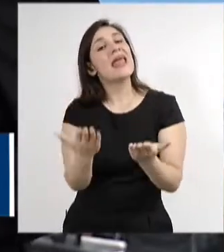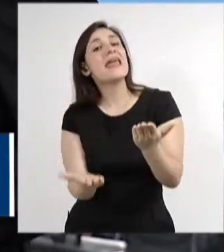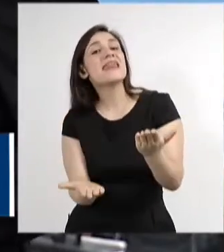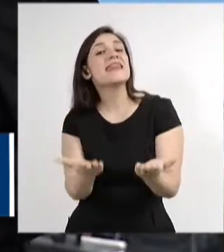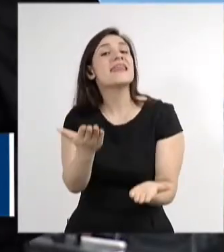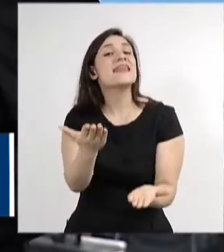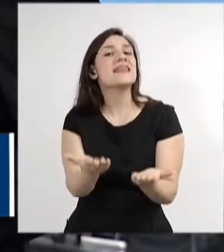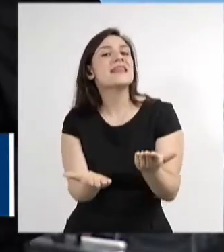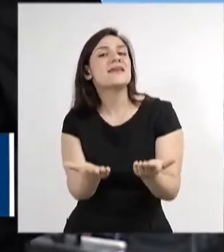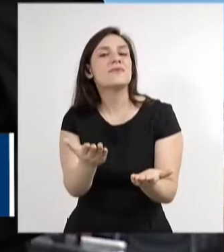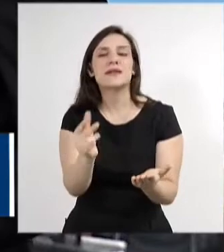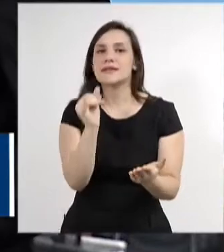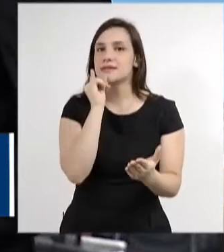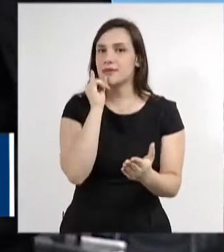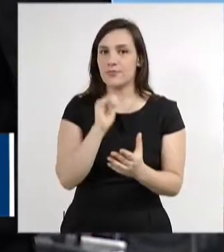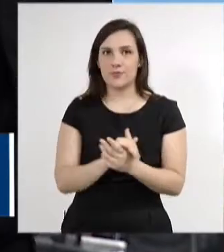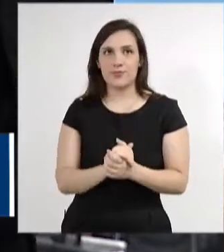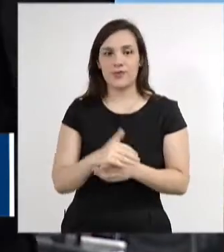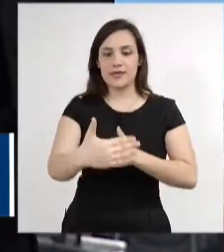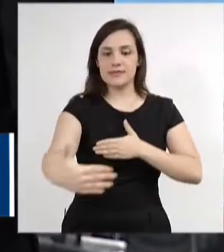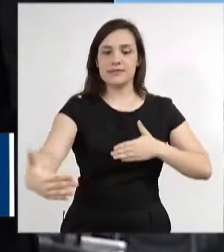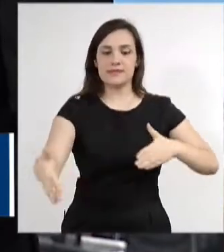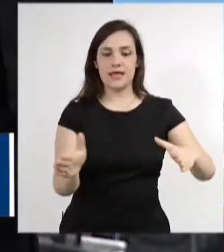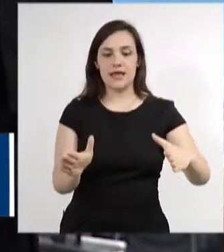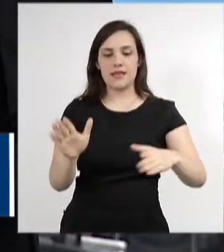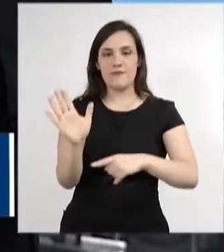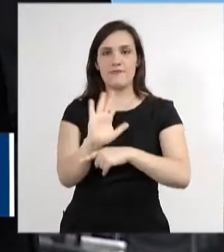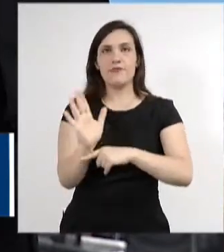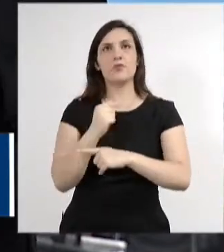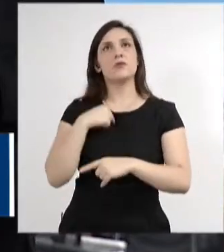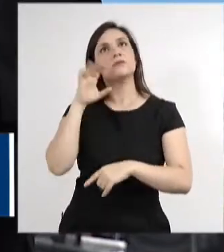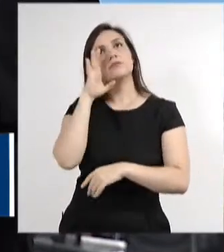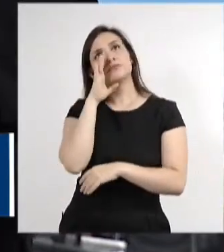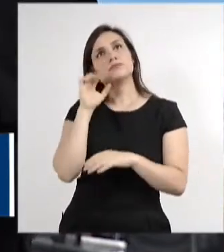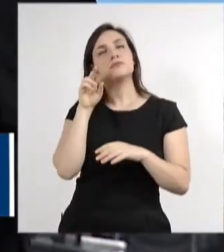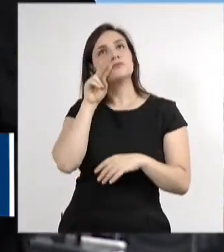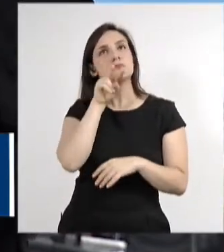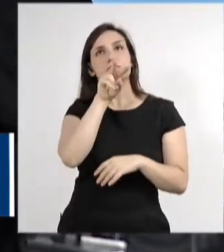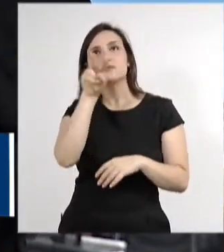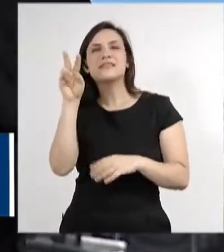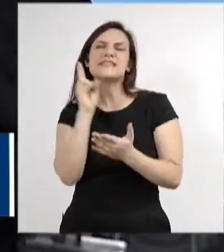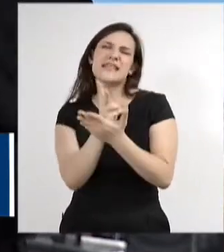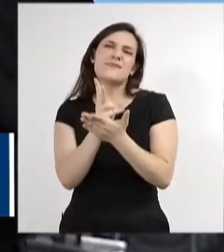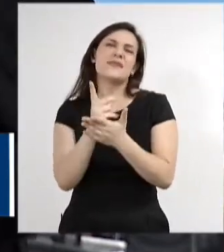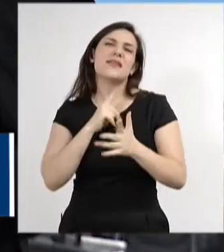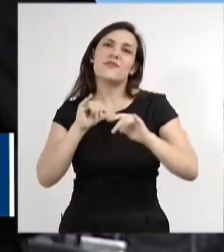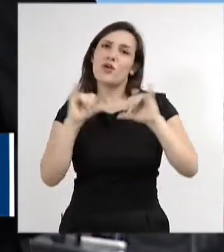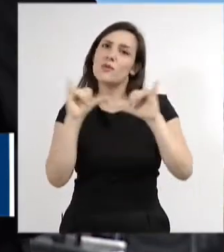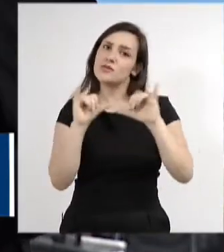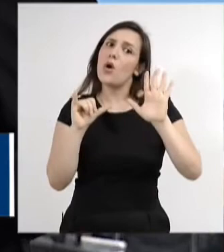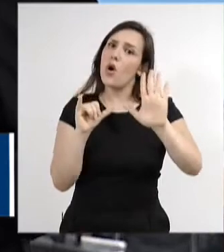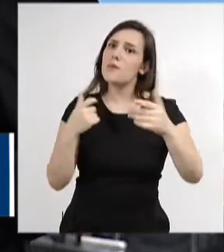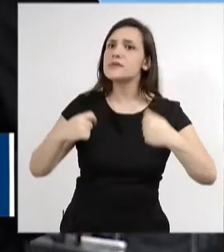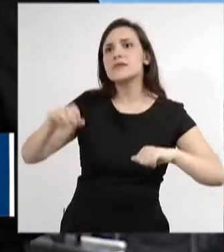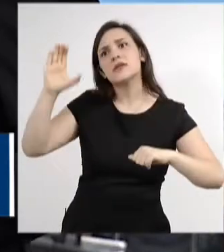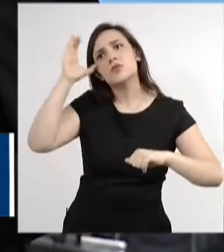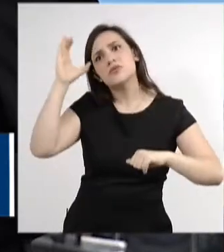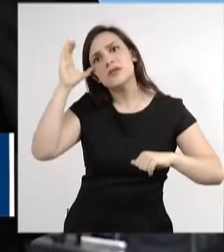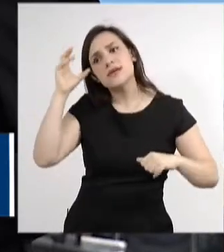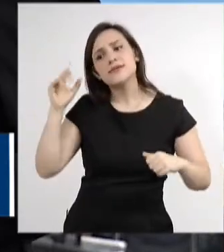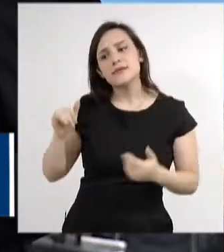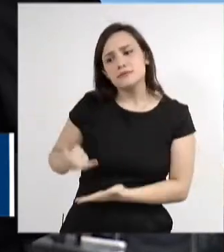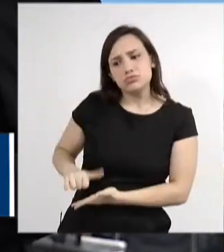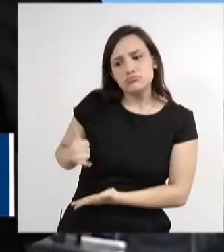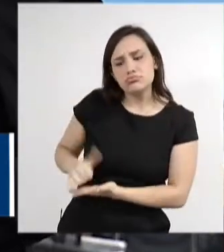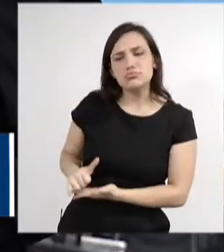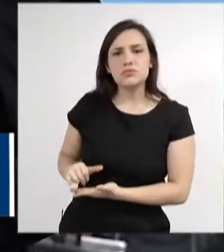salas dos cinemas, por exemplo, tem já o recadinho ali antes de começar o filme. Acho que se tocar ou você ficar,